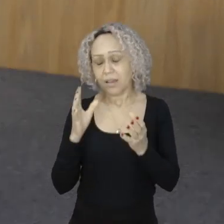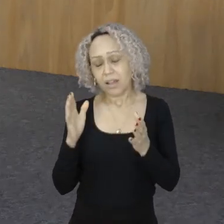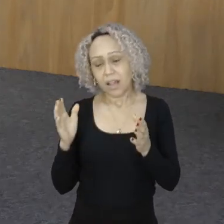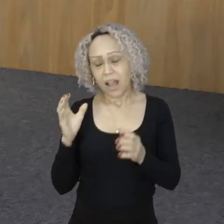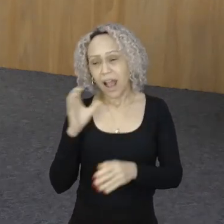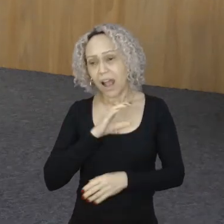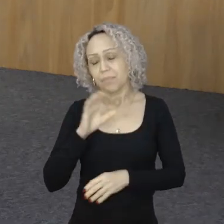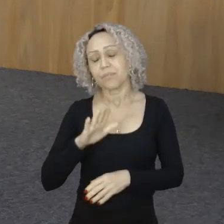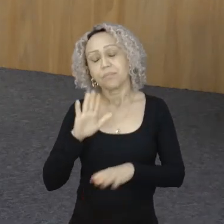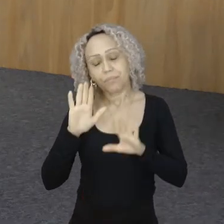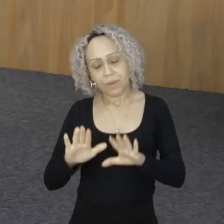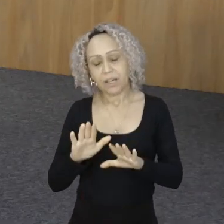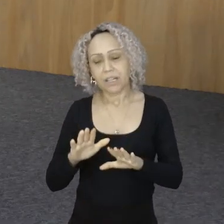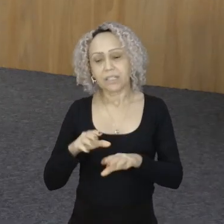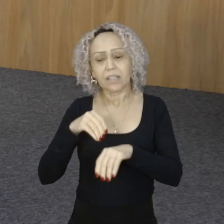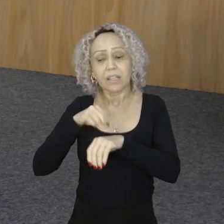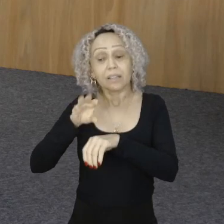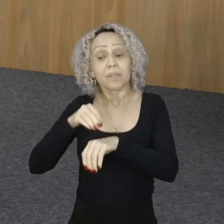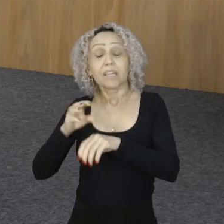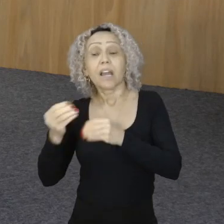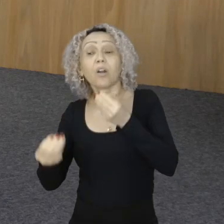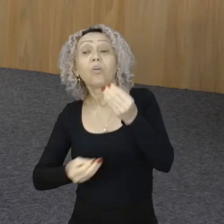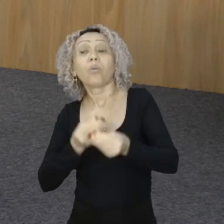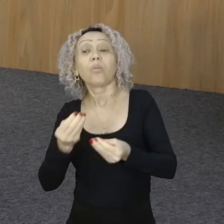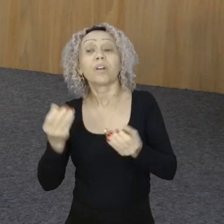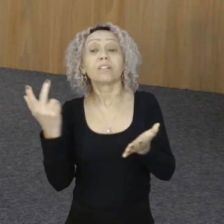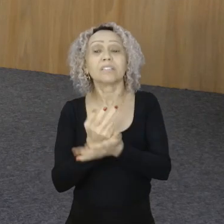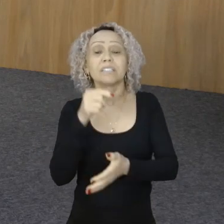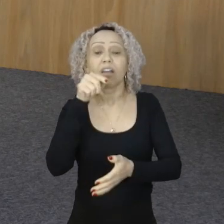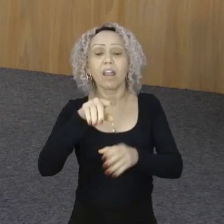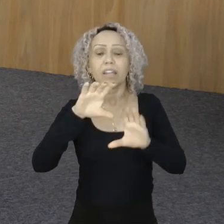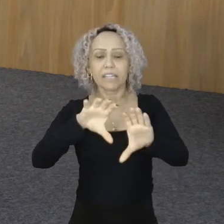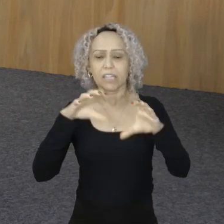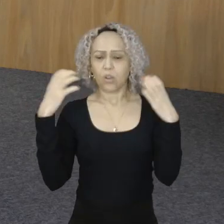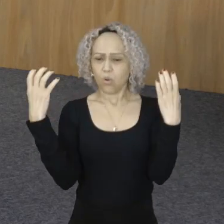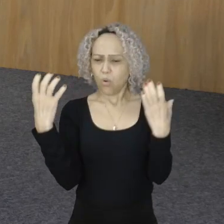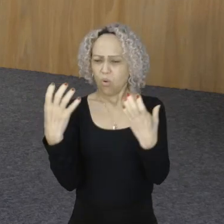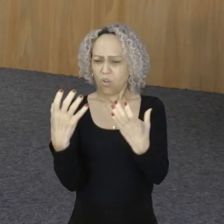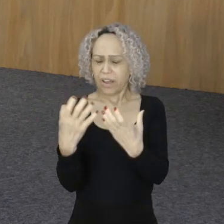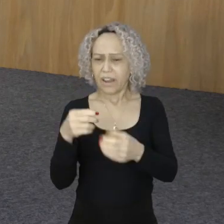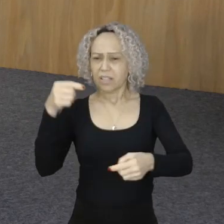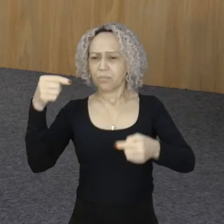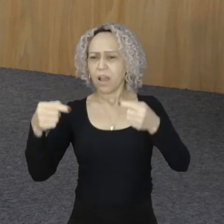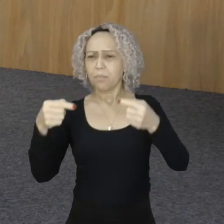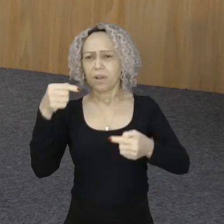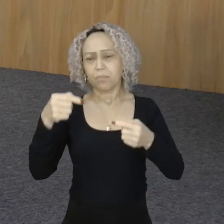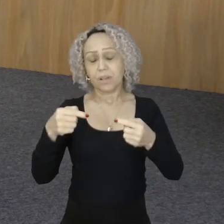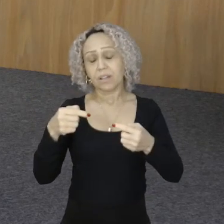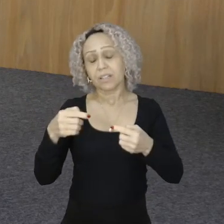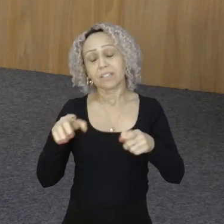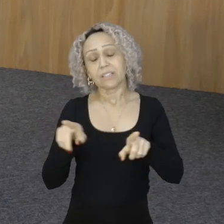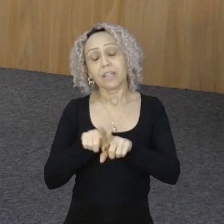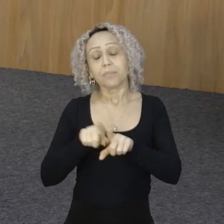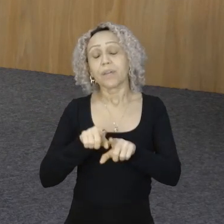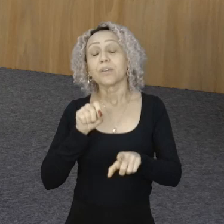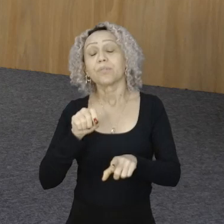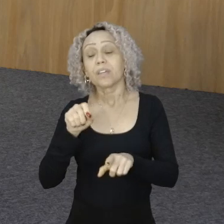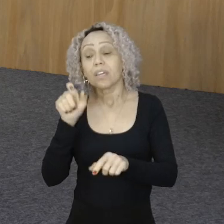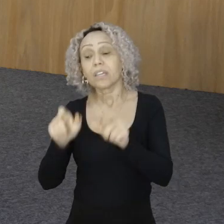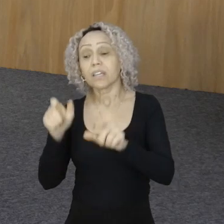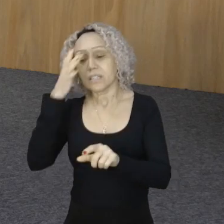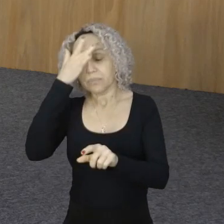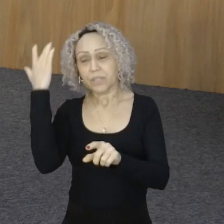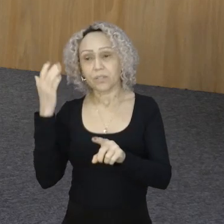que foi esse congresso e os principais desafios apontados pelos integrantes participantes desse